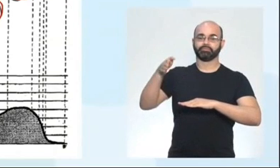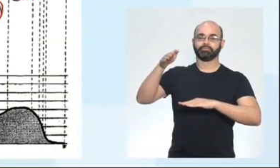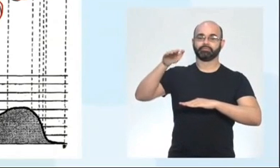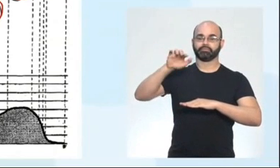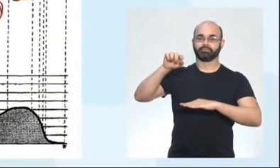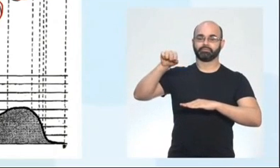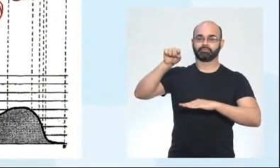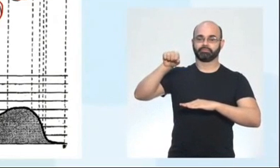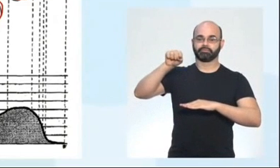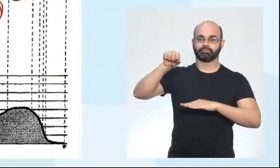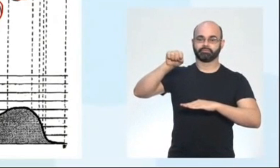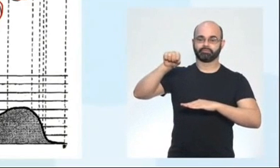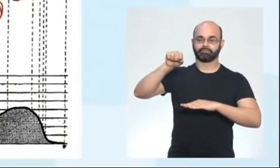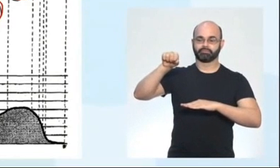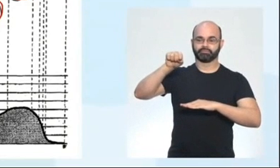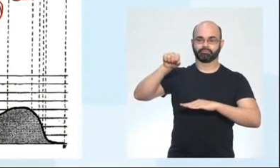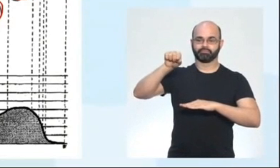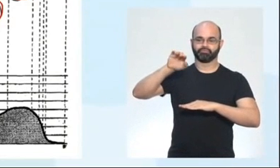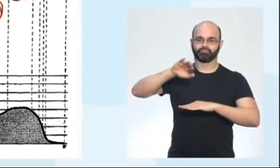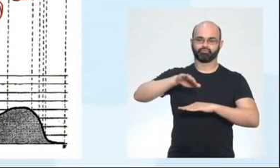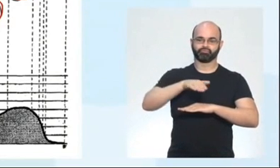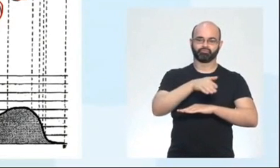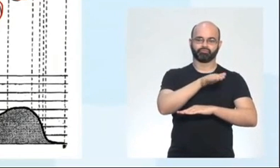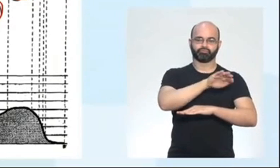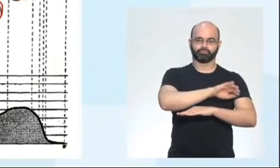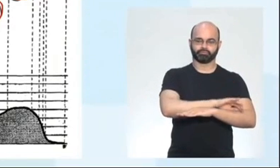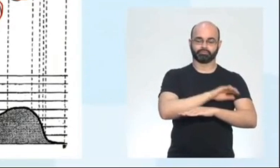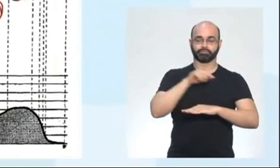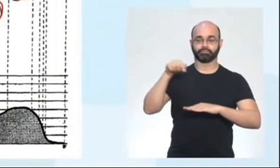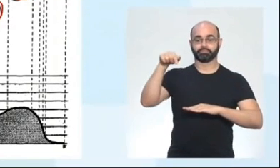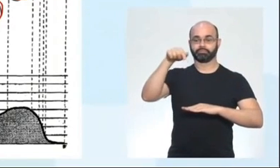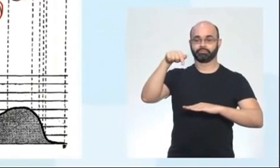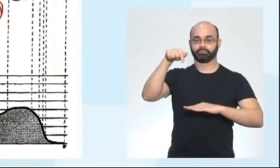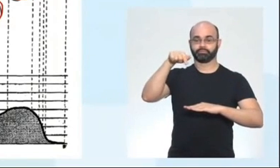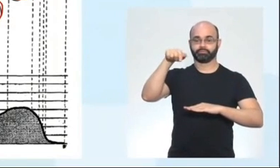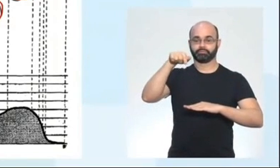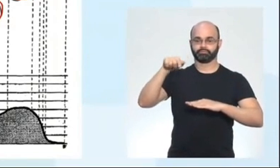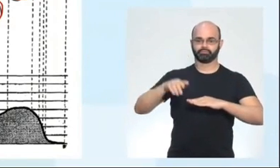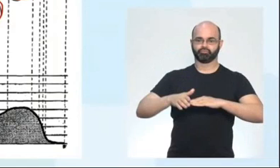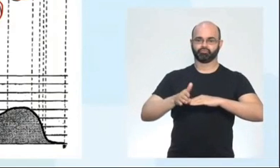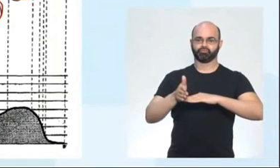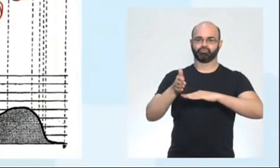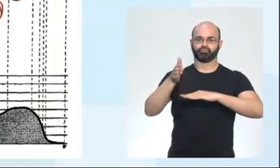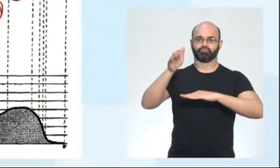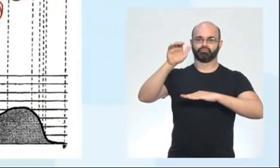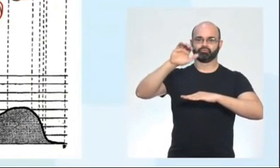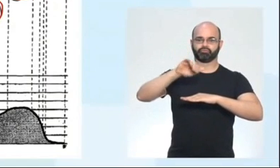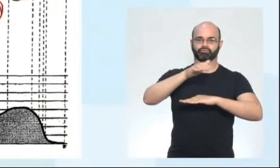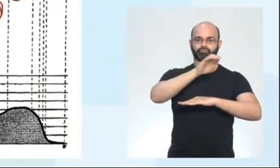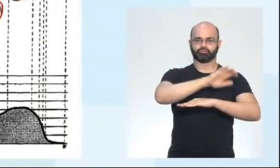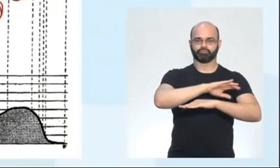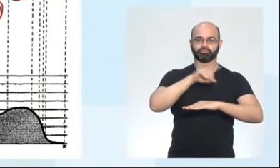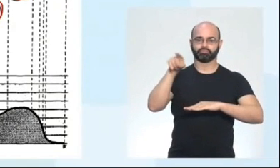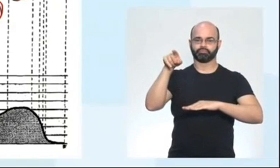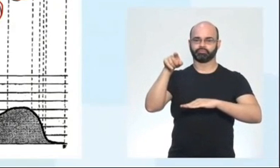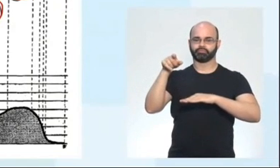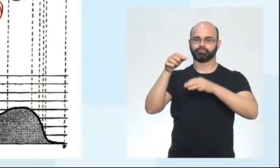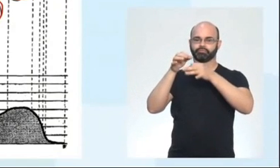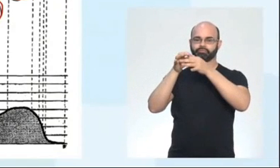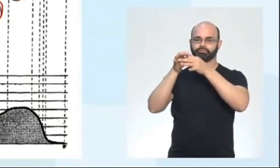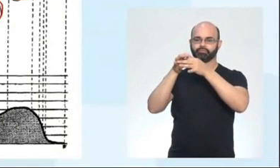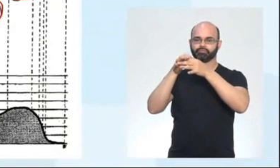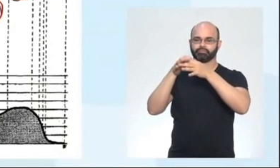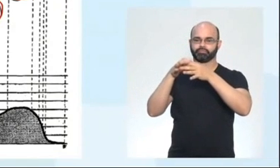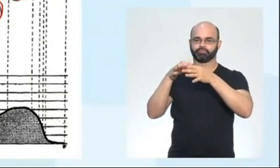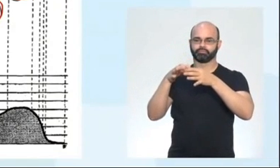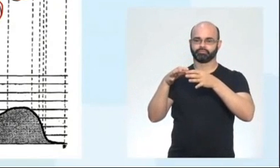aqui, ó, tá certo? E como essas linhas a gente vê, logicamente, o comprimento, a largura e depois, através das curvas